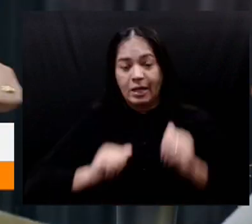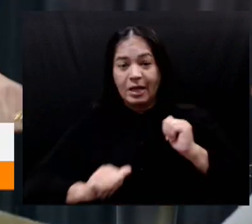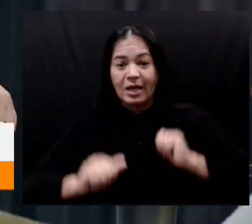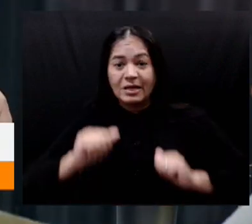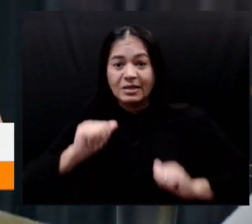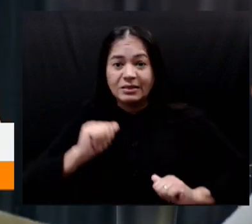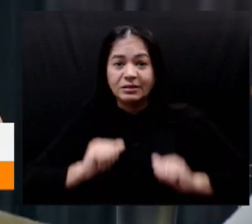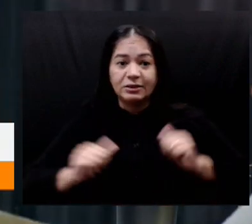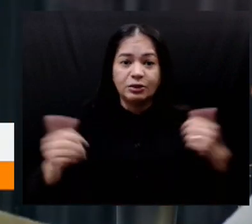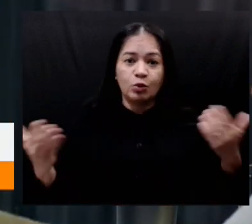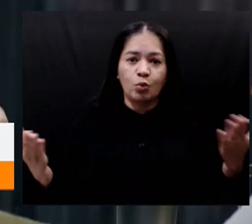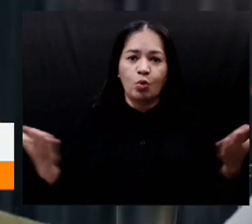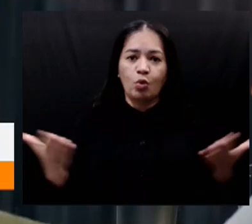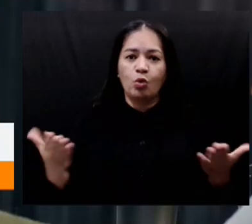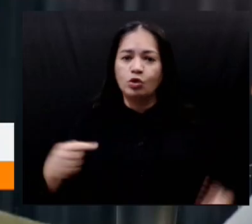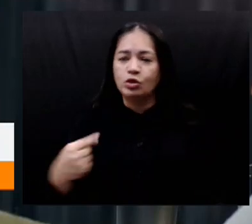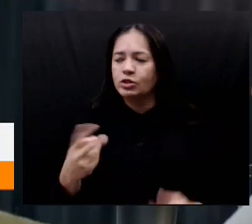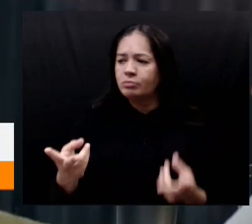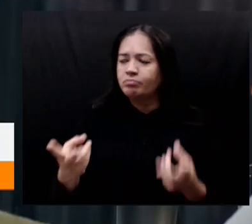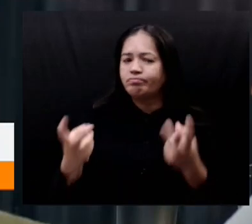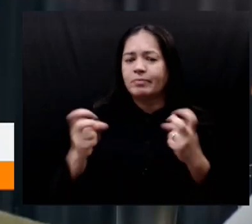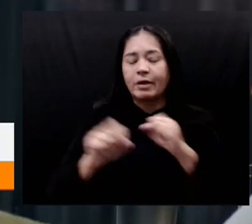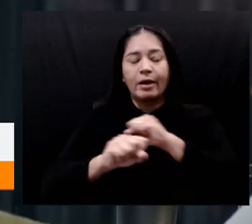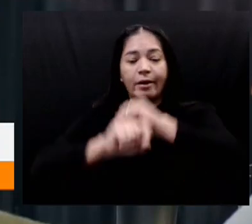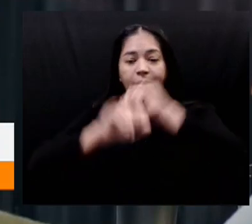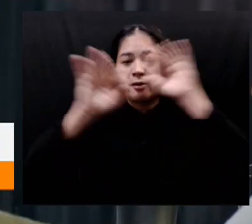isso claramente na Uhum. nossa sociedade,